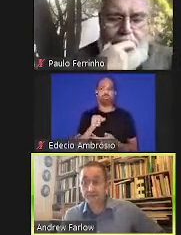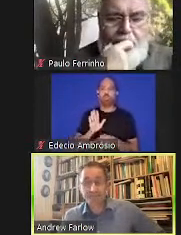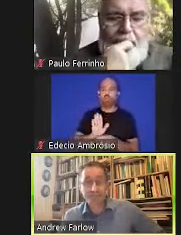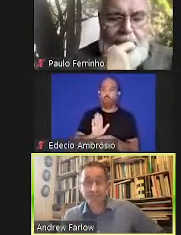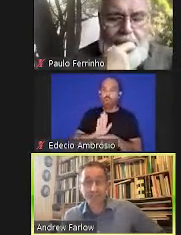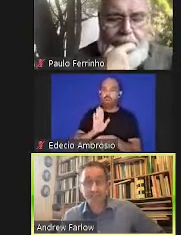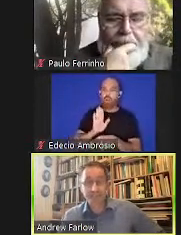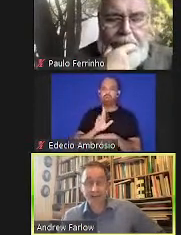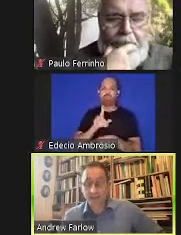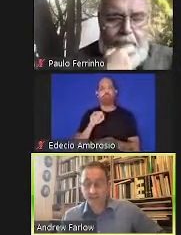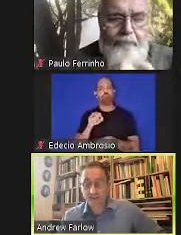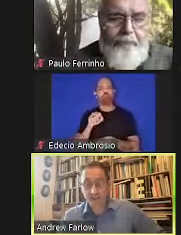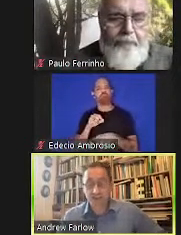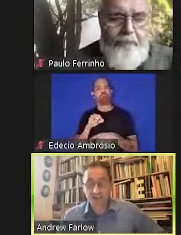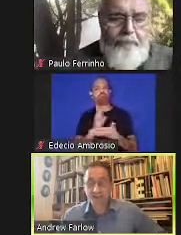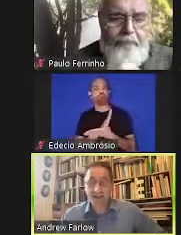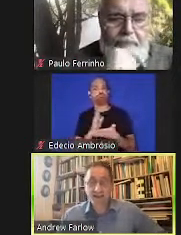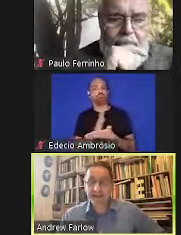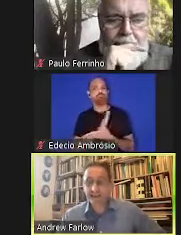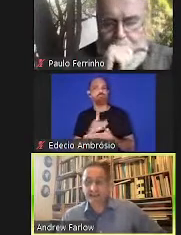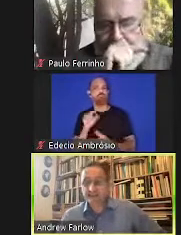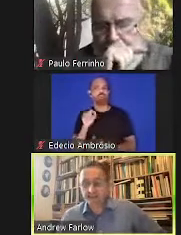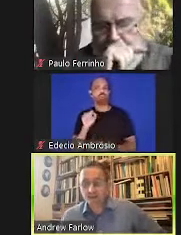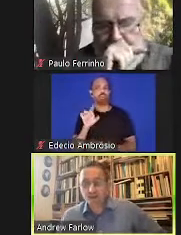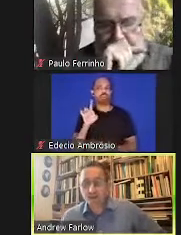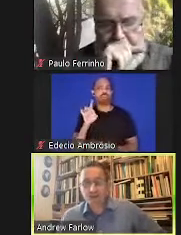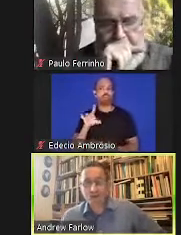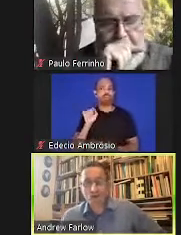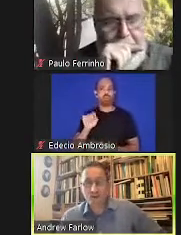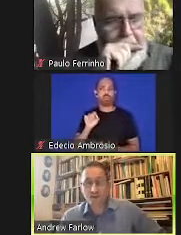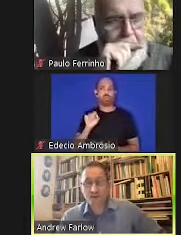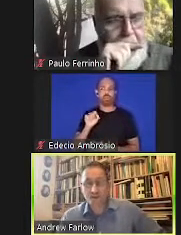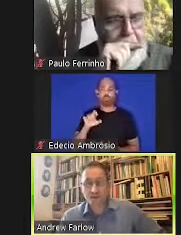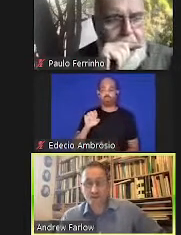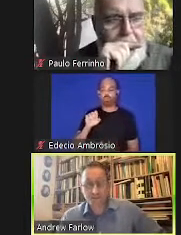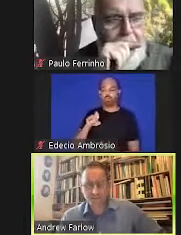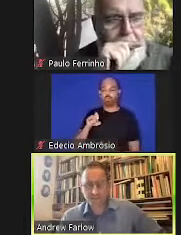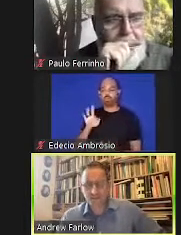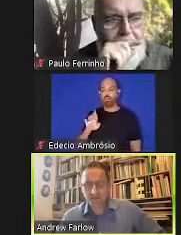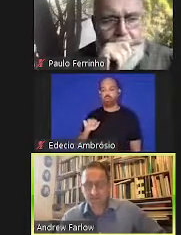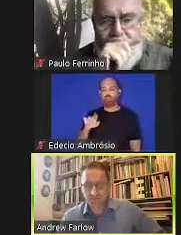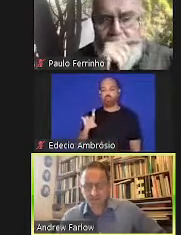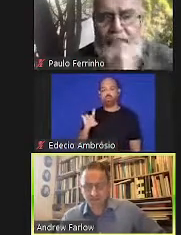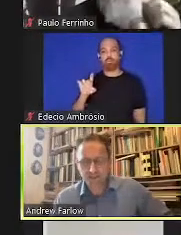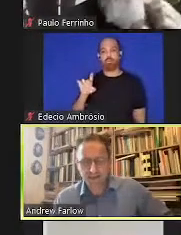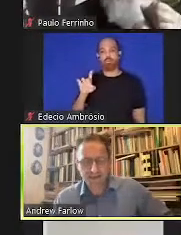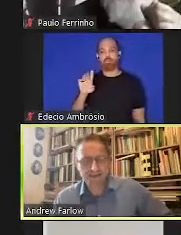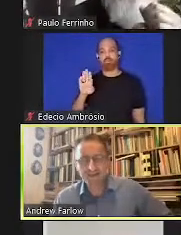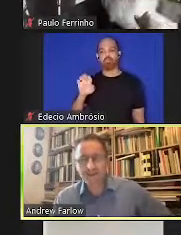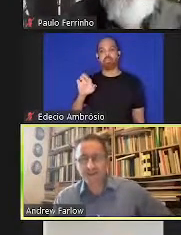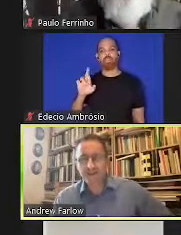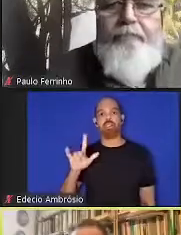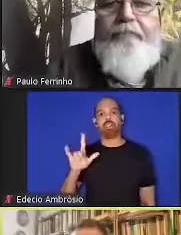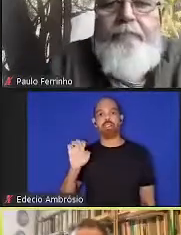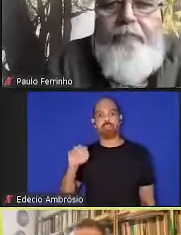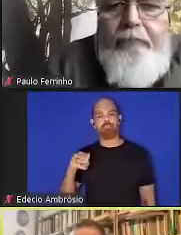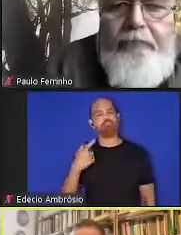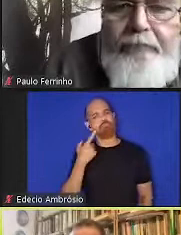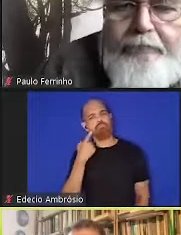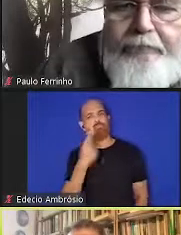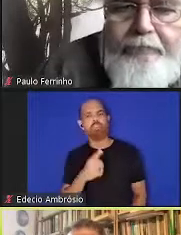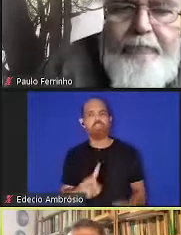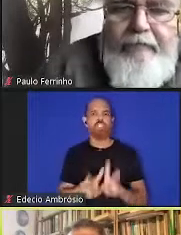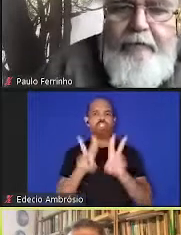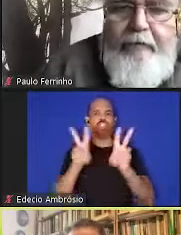em algumas das discussões na Oxford, em Berlim. Quando eu vi esse título,